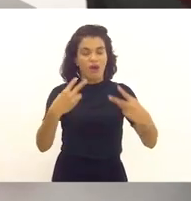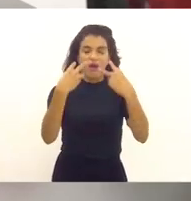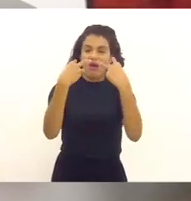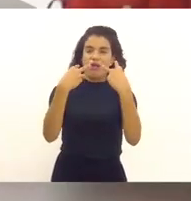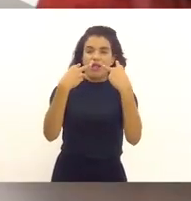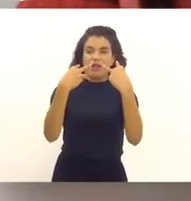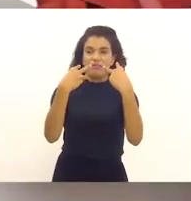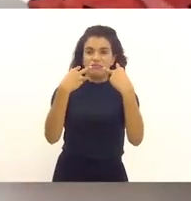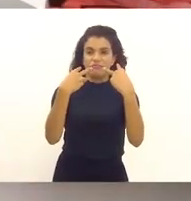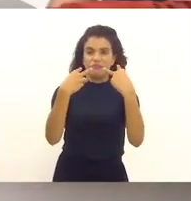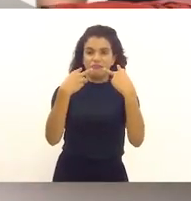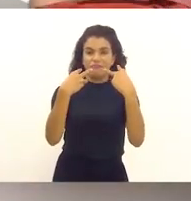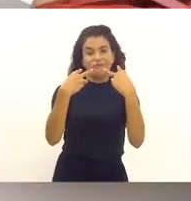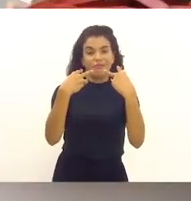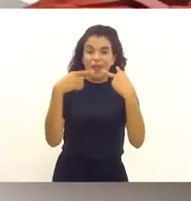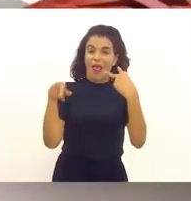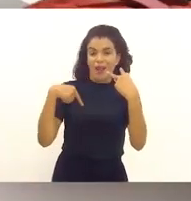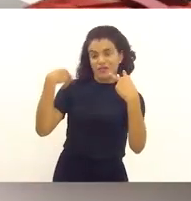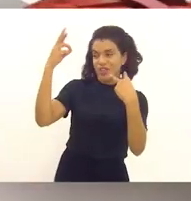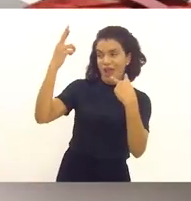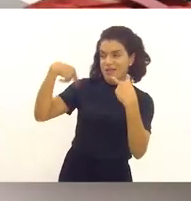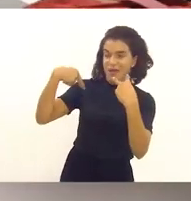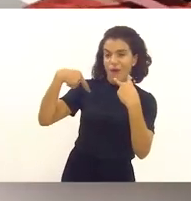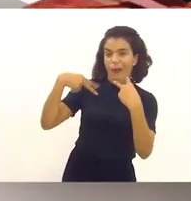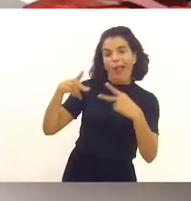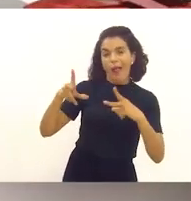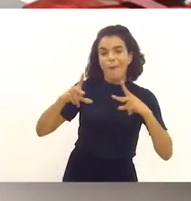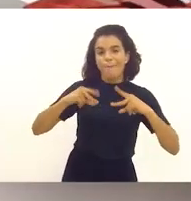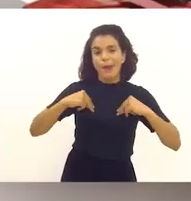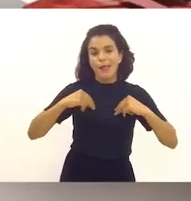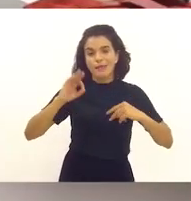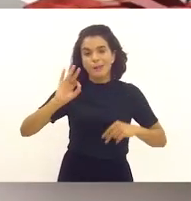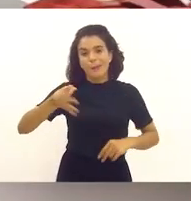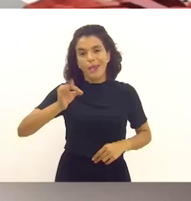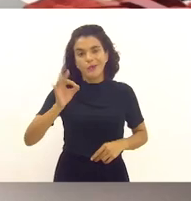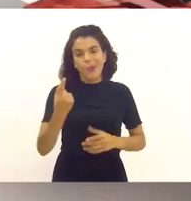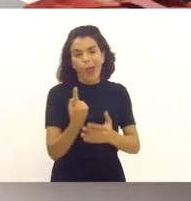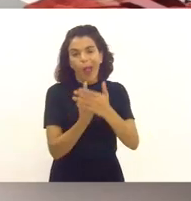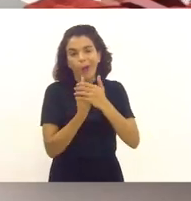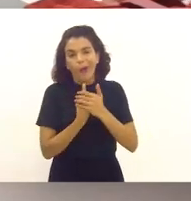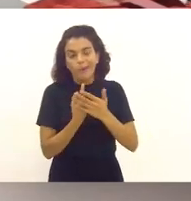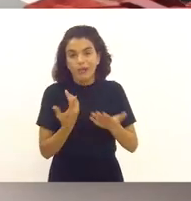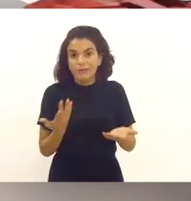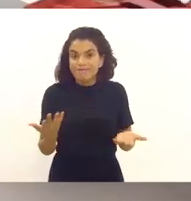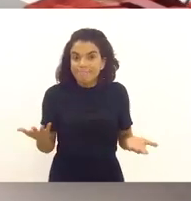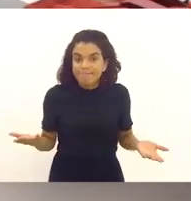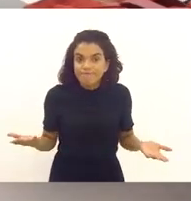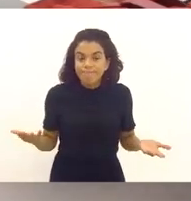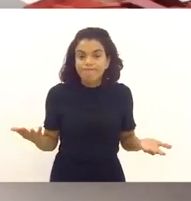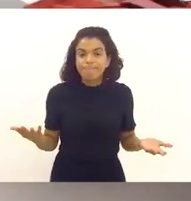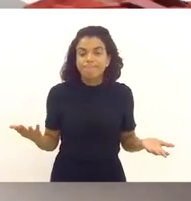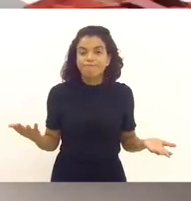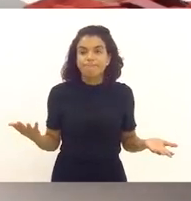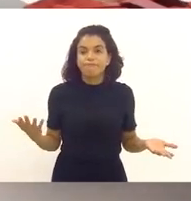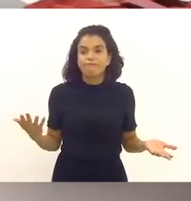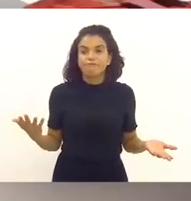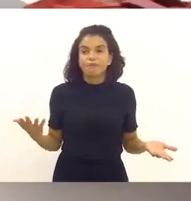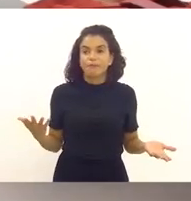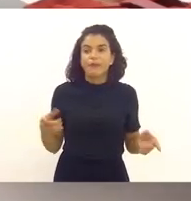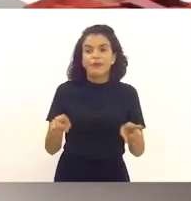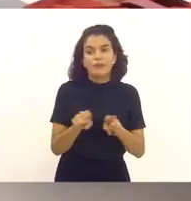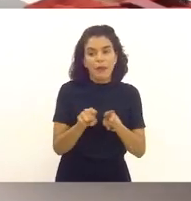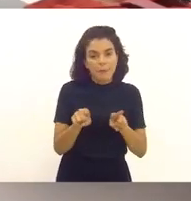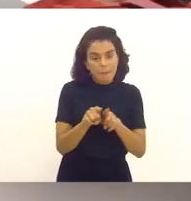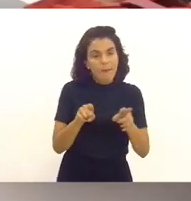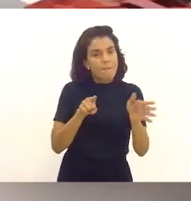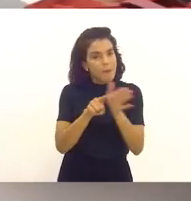com um Novo Olhar dizendo ela tinha razão ela merecia o acolhimento então também quero